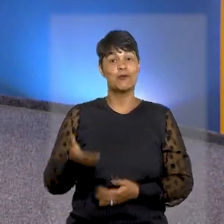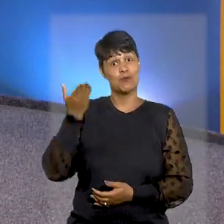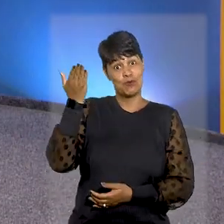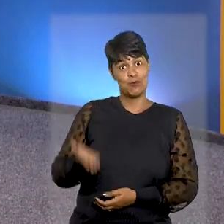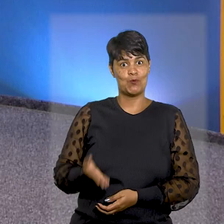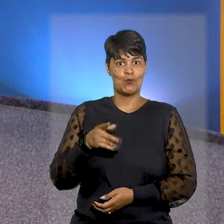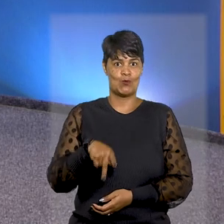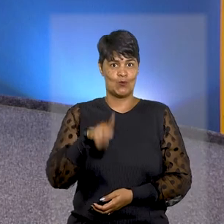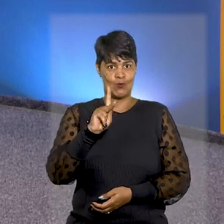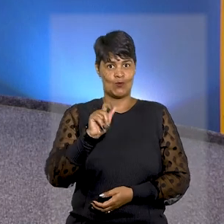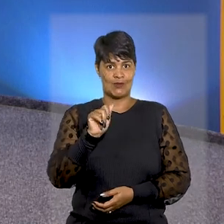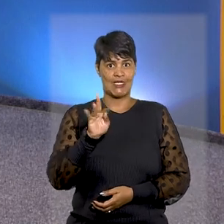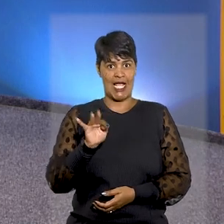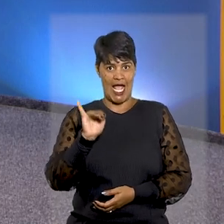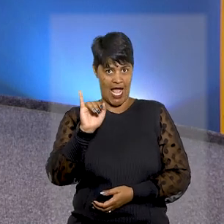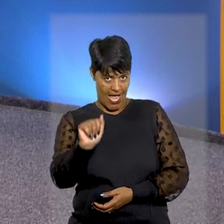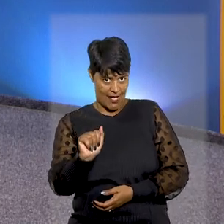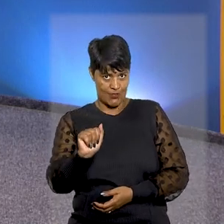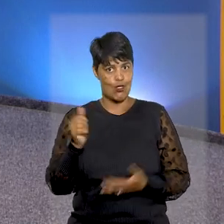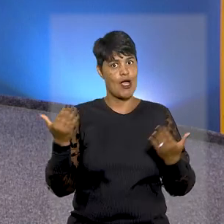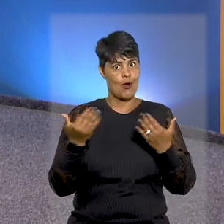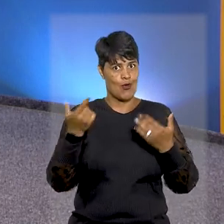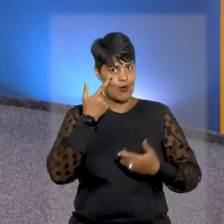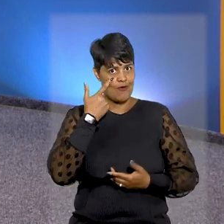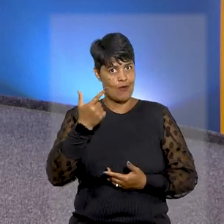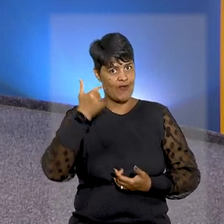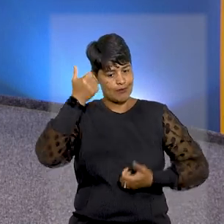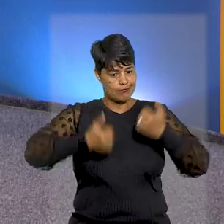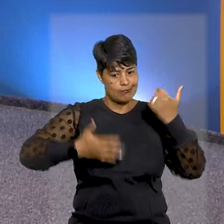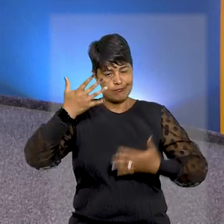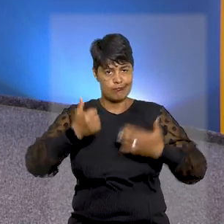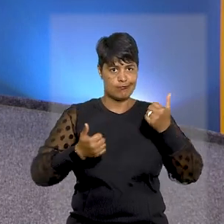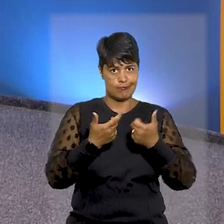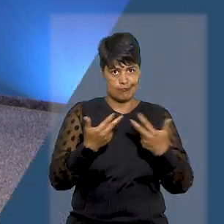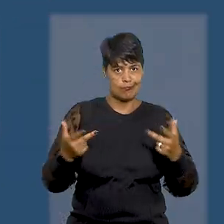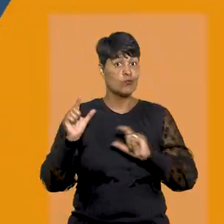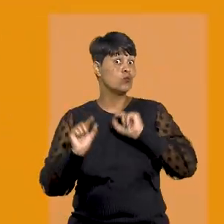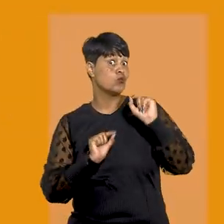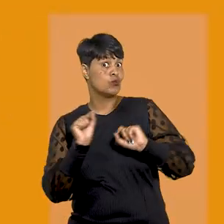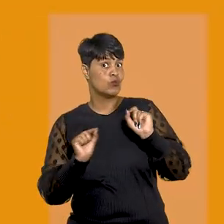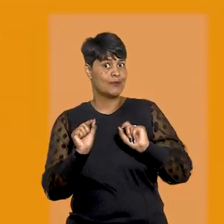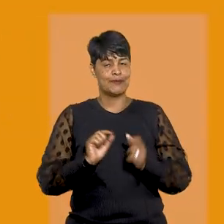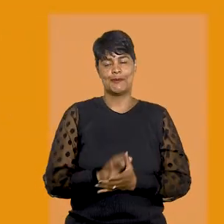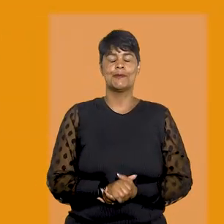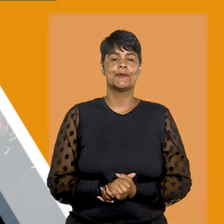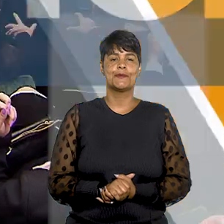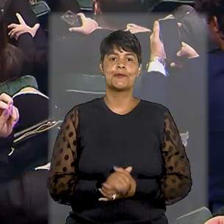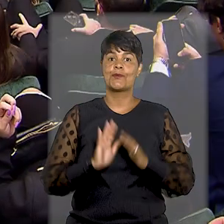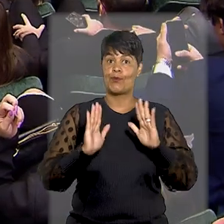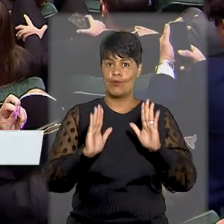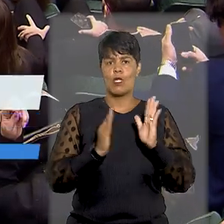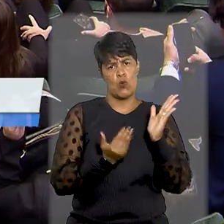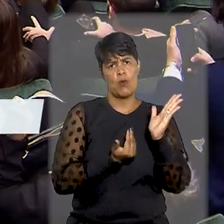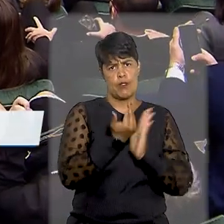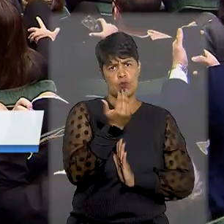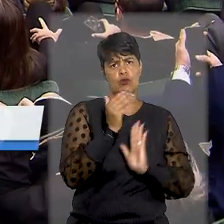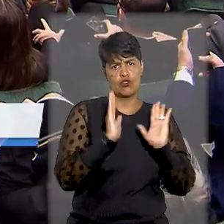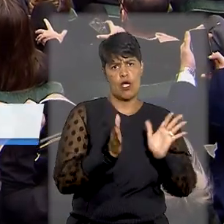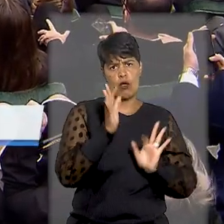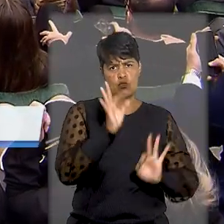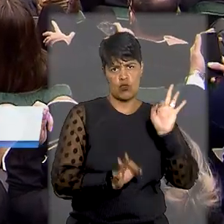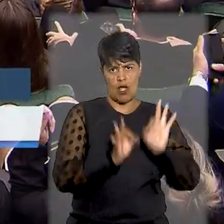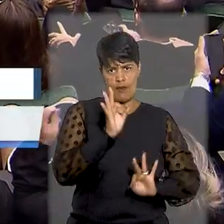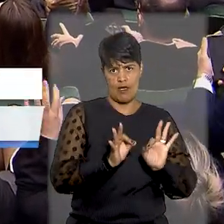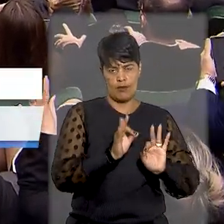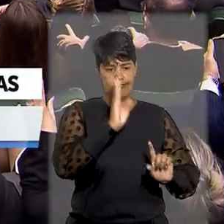eu sou Kátia Gomes e o STJ notícias está no ar no programa de hoje você vai ver iniciado o julgamento